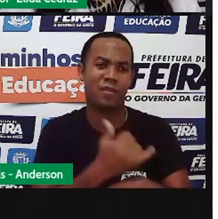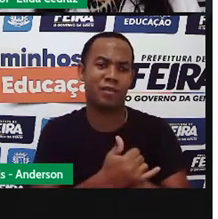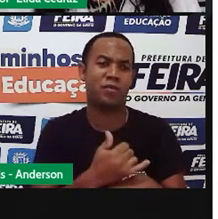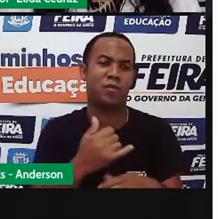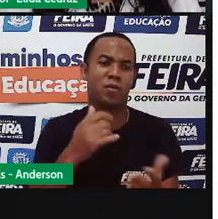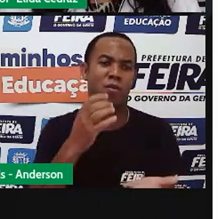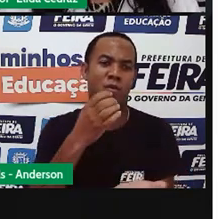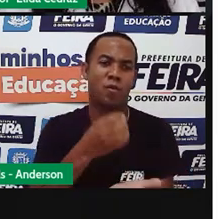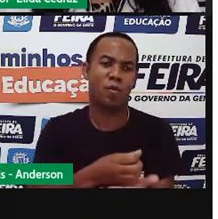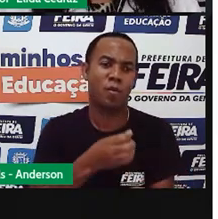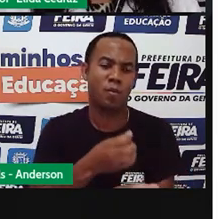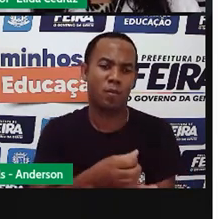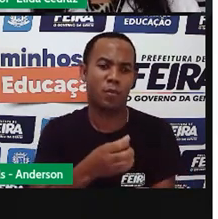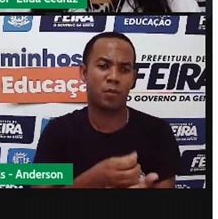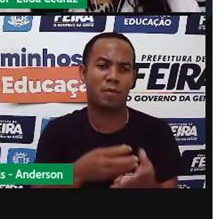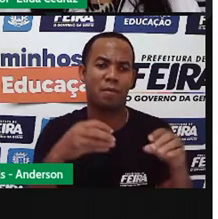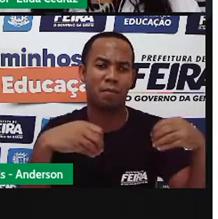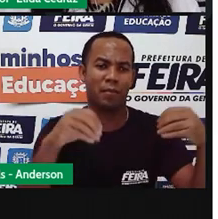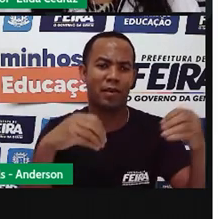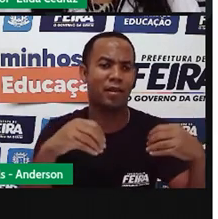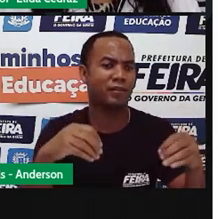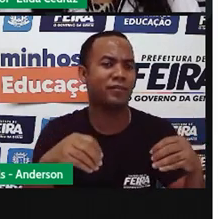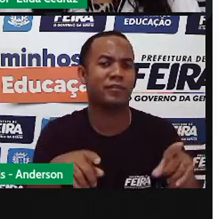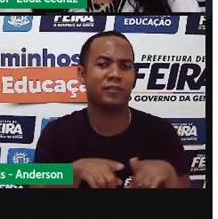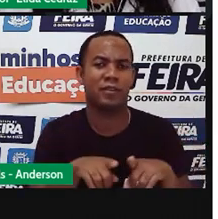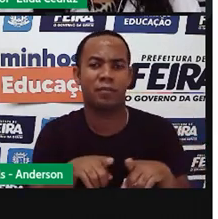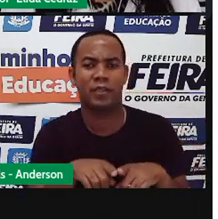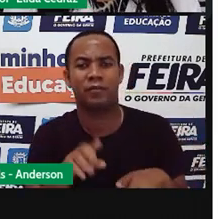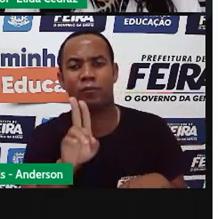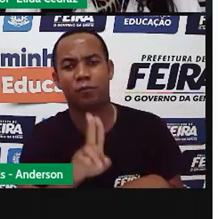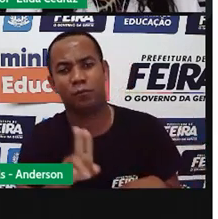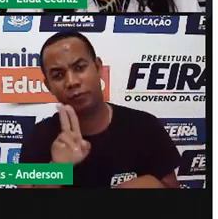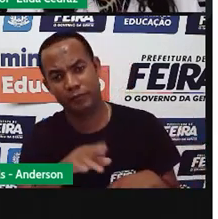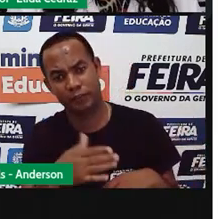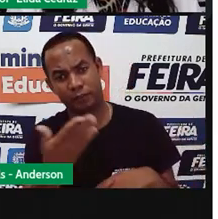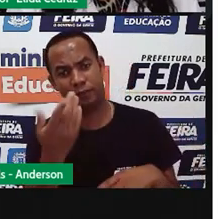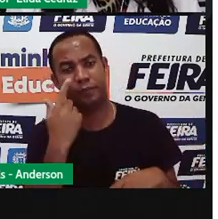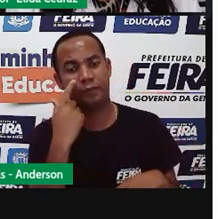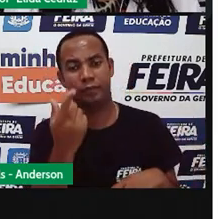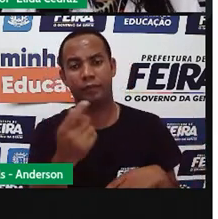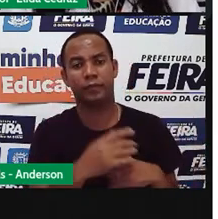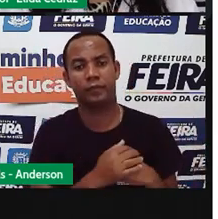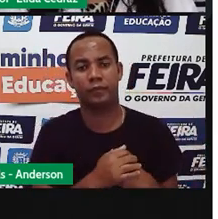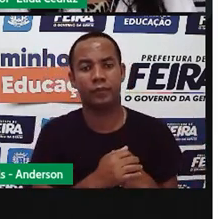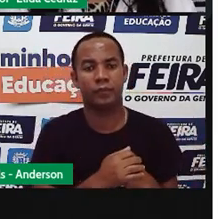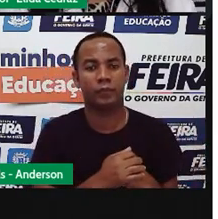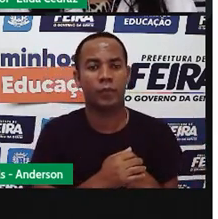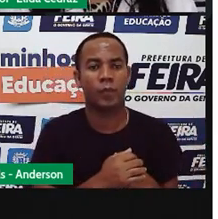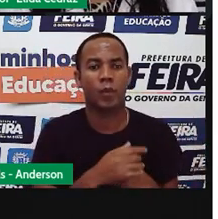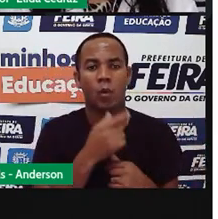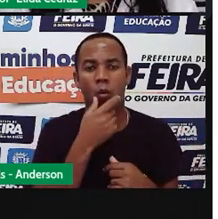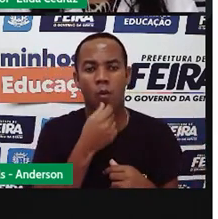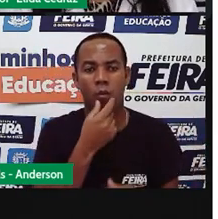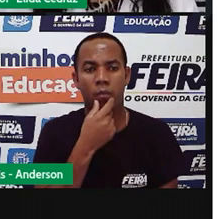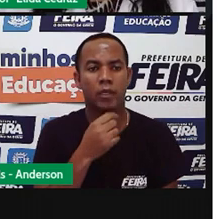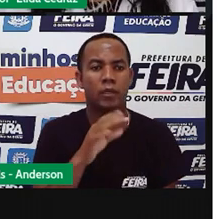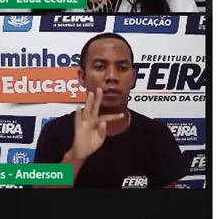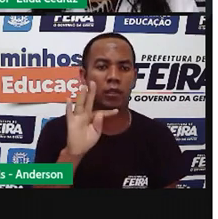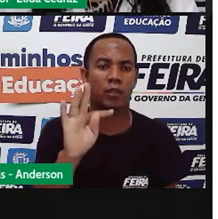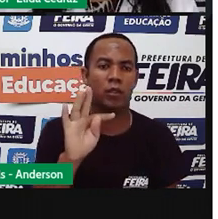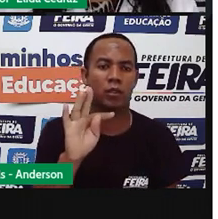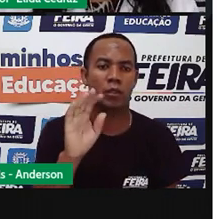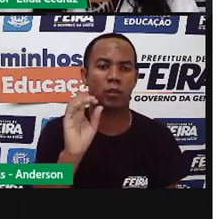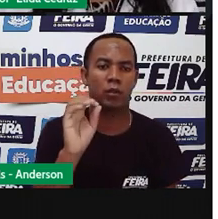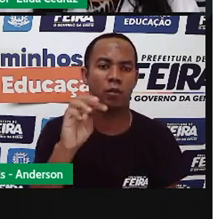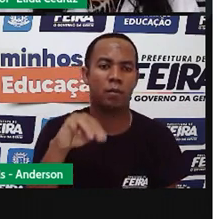verdade? A mesma coisa são outros itens do dia a dia. O seu Tomás, ele mora num sítio onde ele